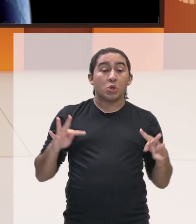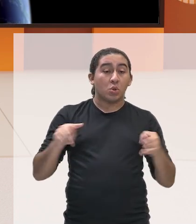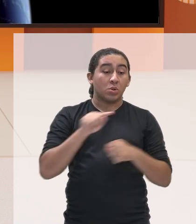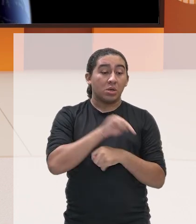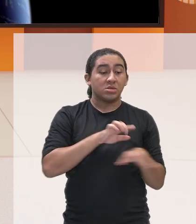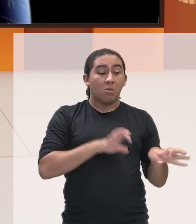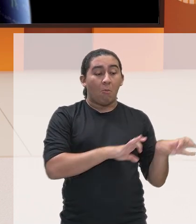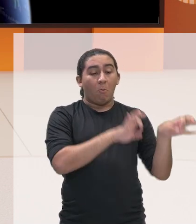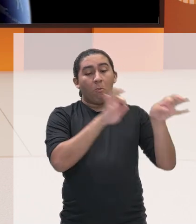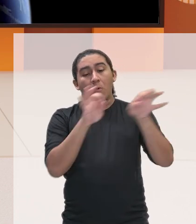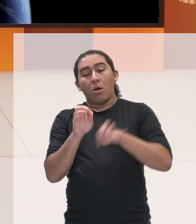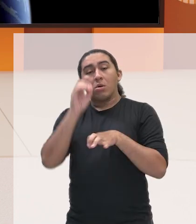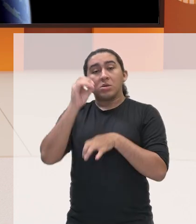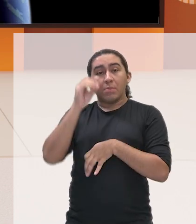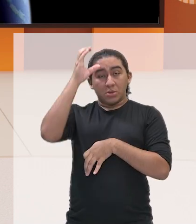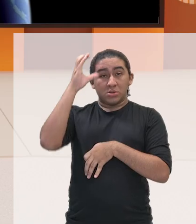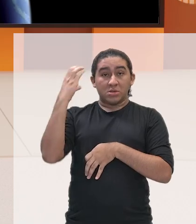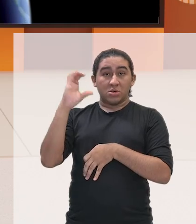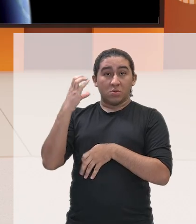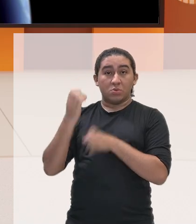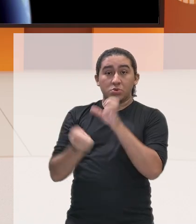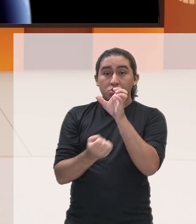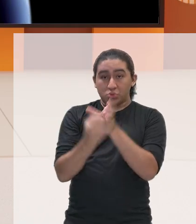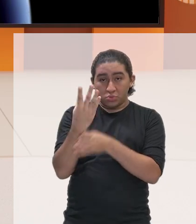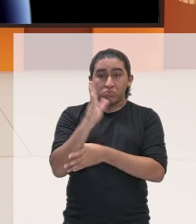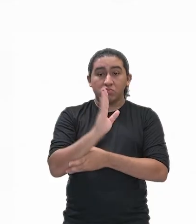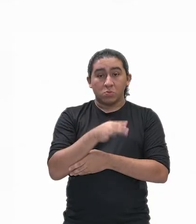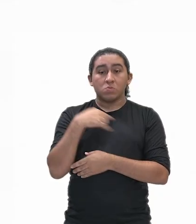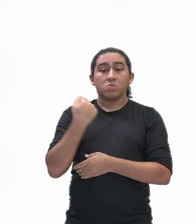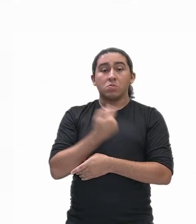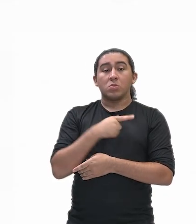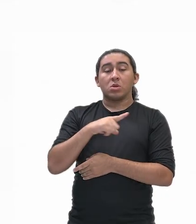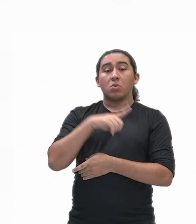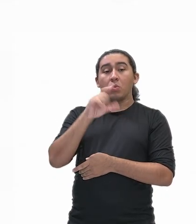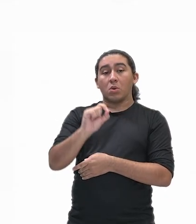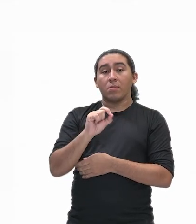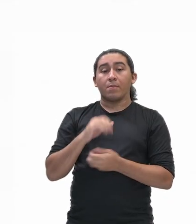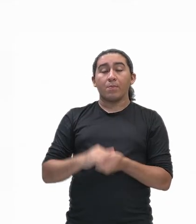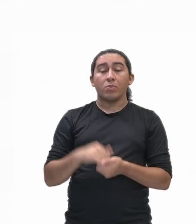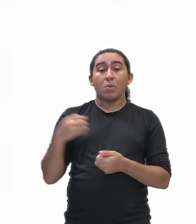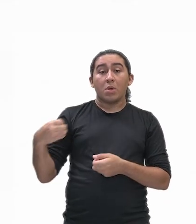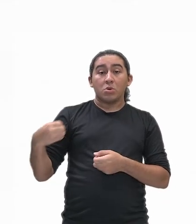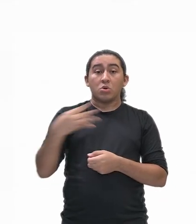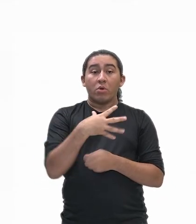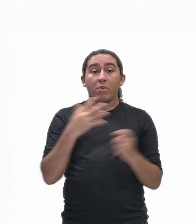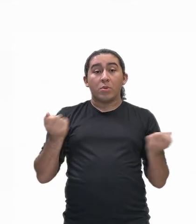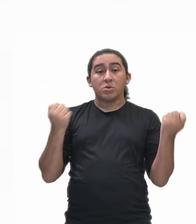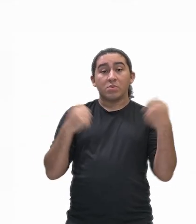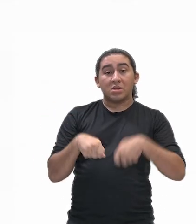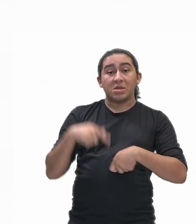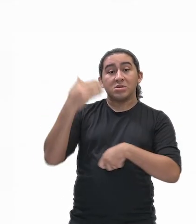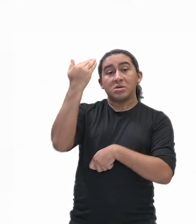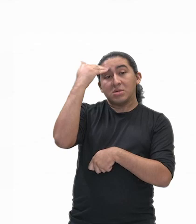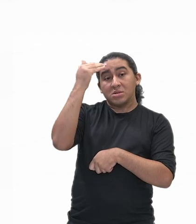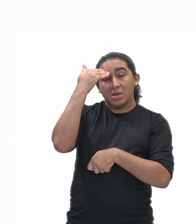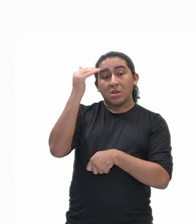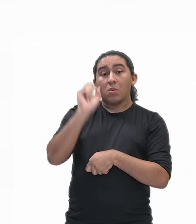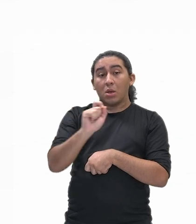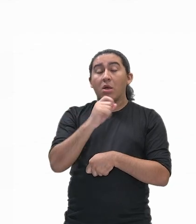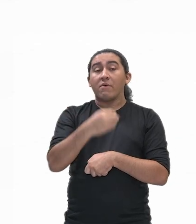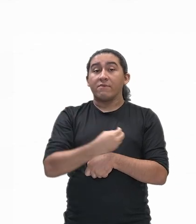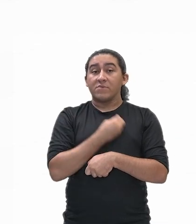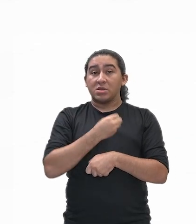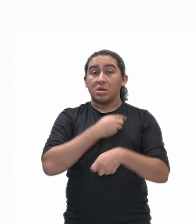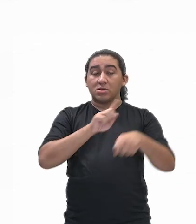do conhecimento científico que vai surgir, nós vamos ter aí uma nova maneira de interpretação da